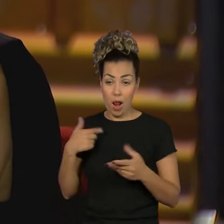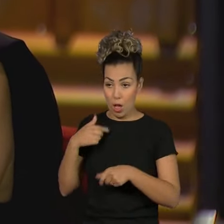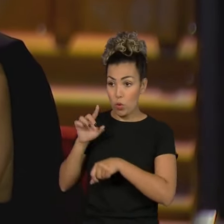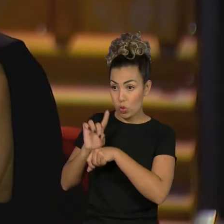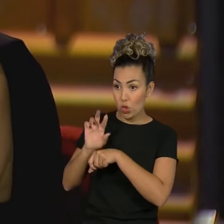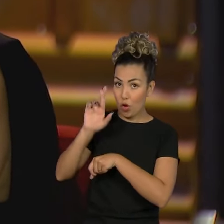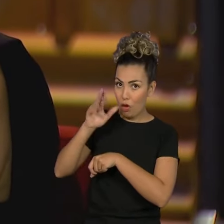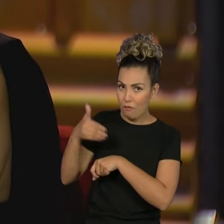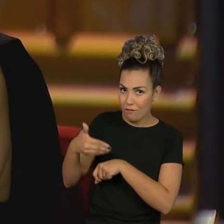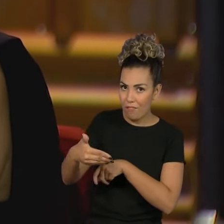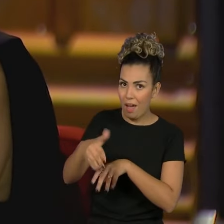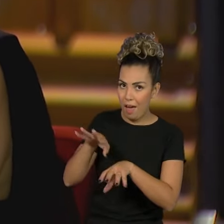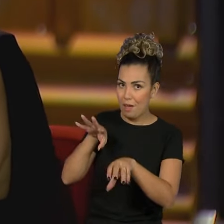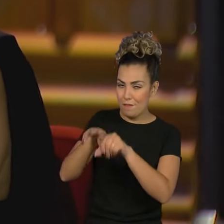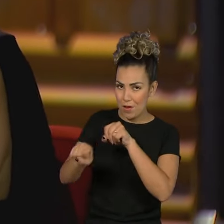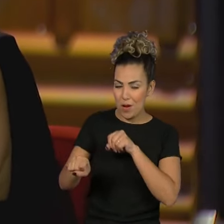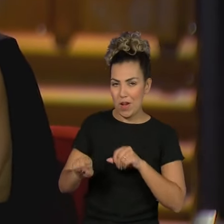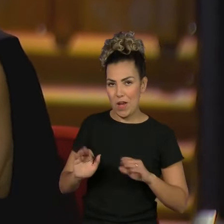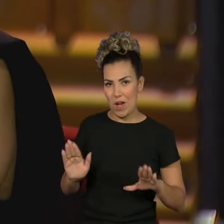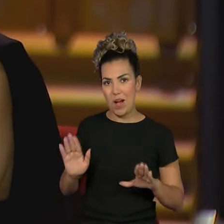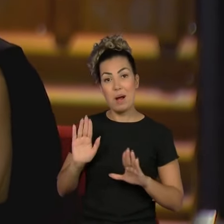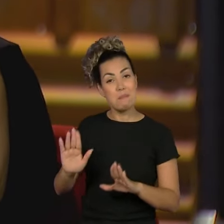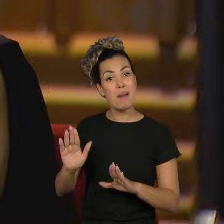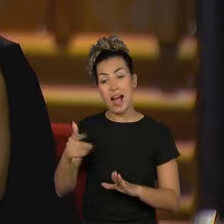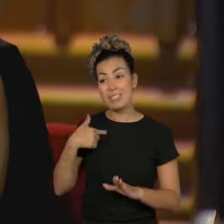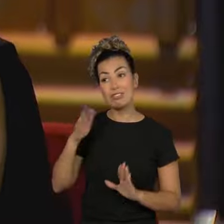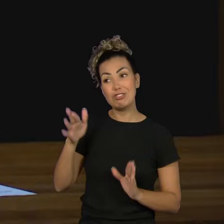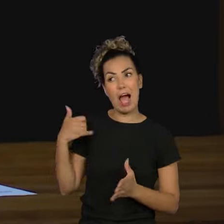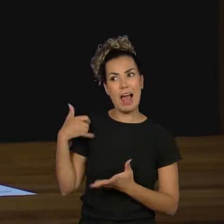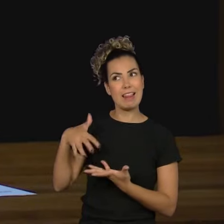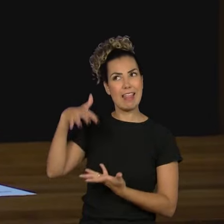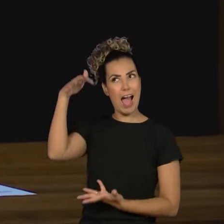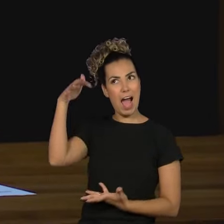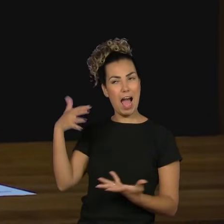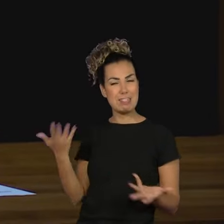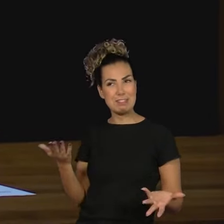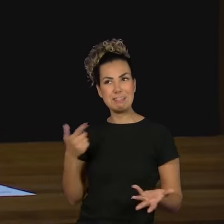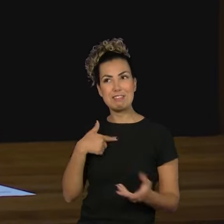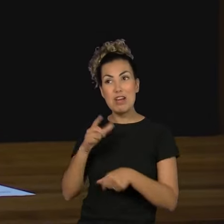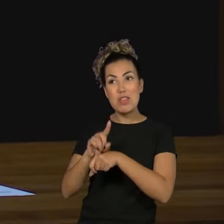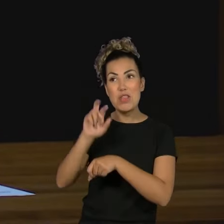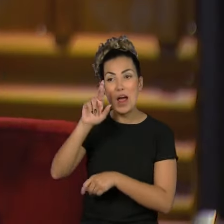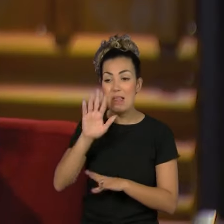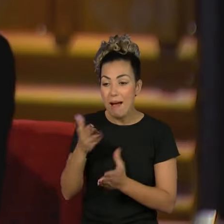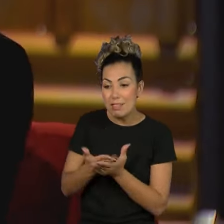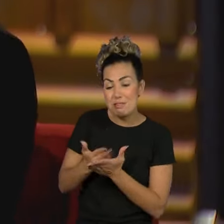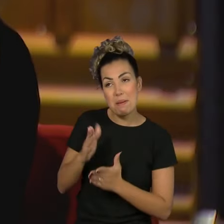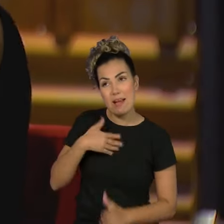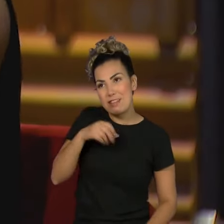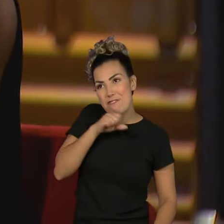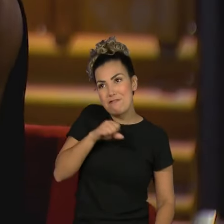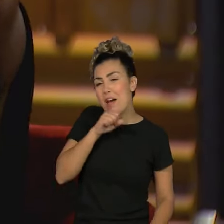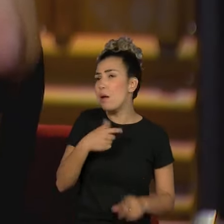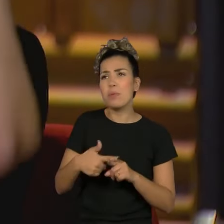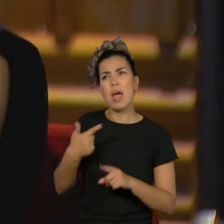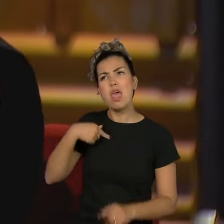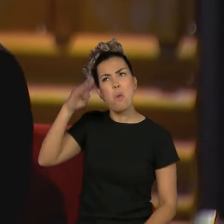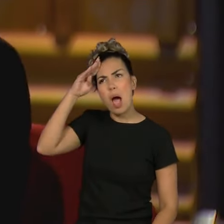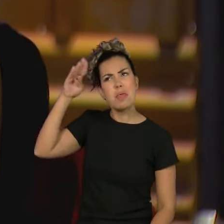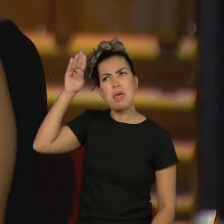eh eh veterana eu sou uma doutoranda velha idosa eu sou uma doutoranda idosa é porque eu não segui carreira acadêmica